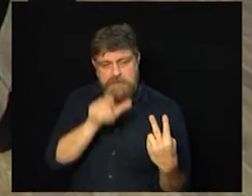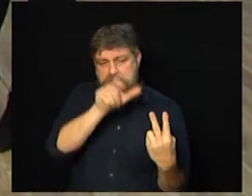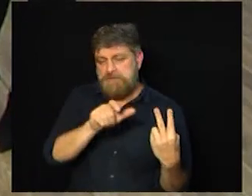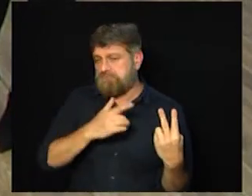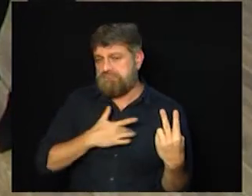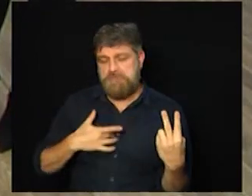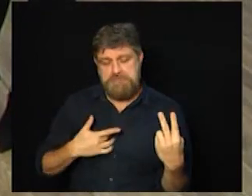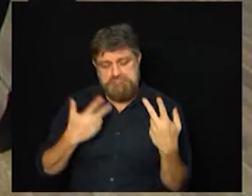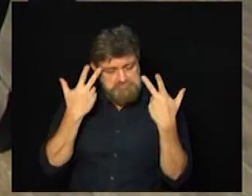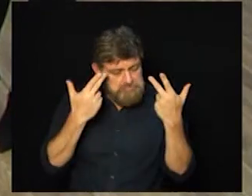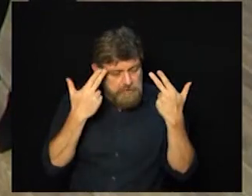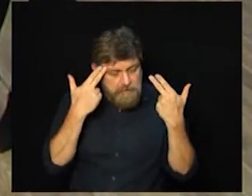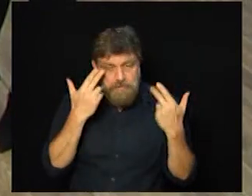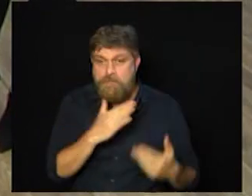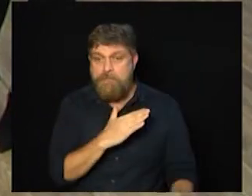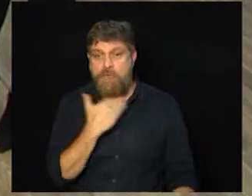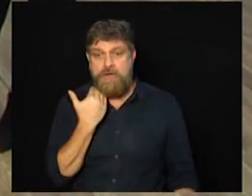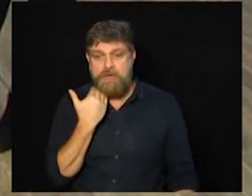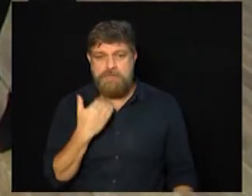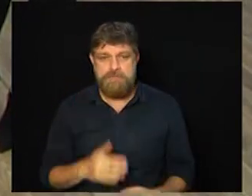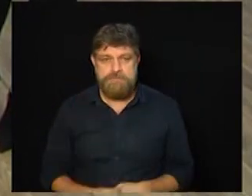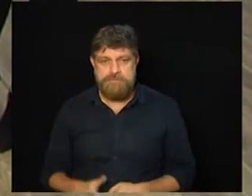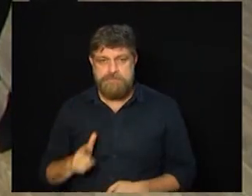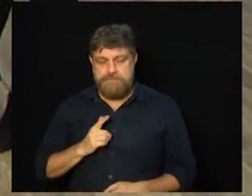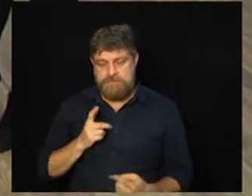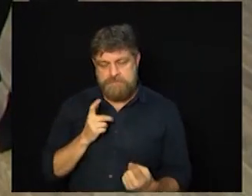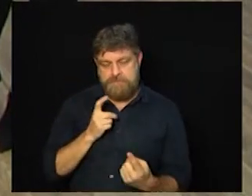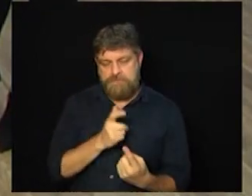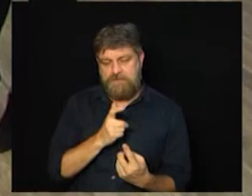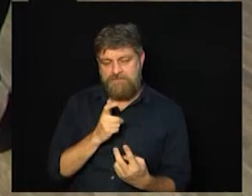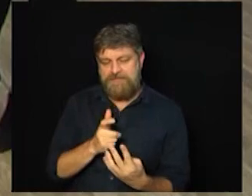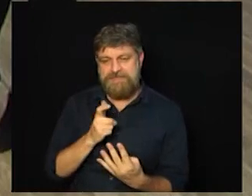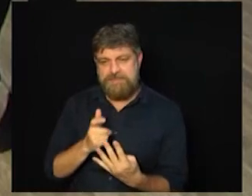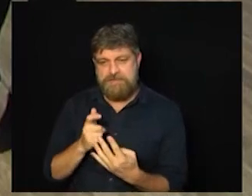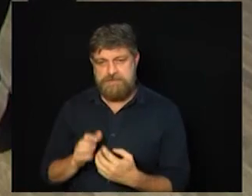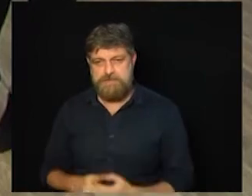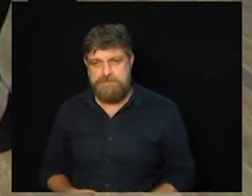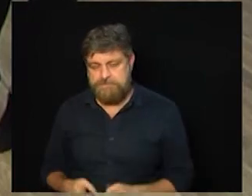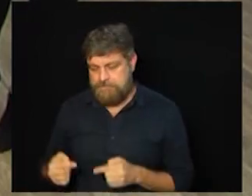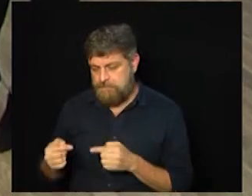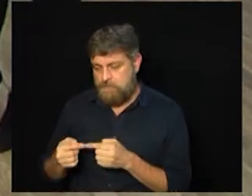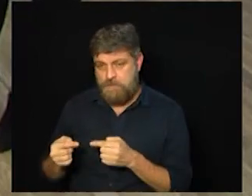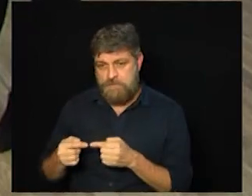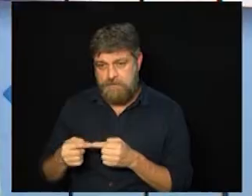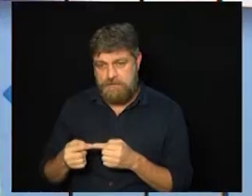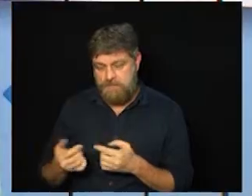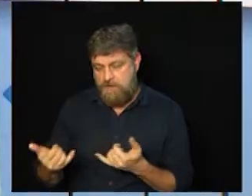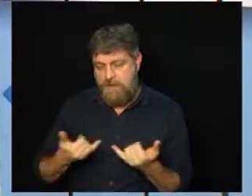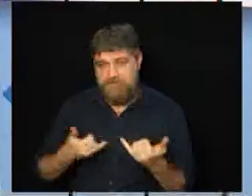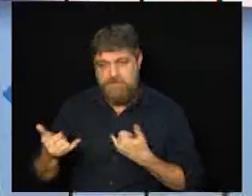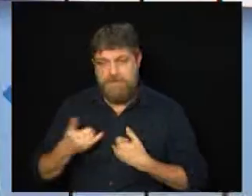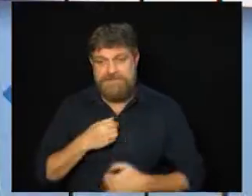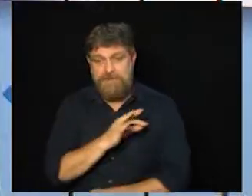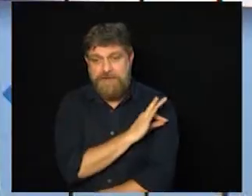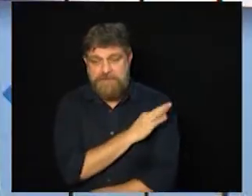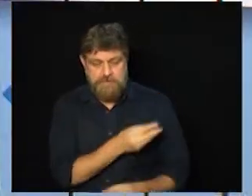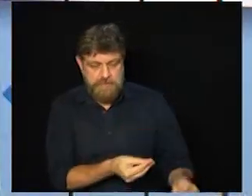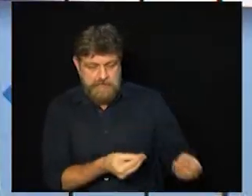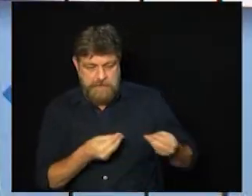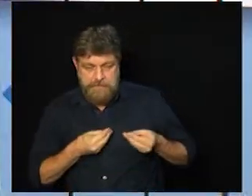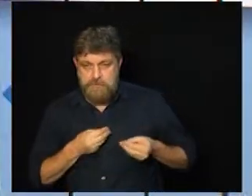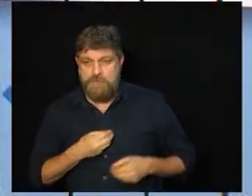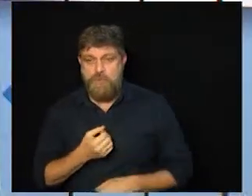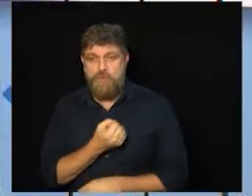saudáveis me Abreu sobre vacinação aqui na cidade de Campinas de acordo com os dados da prefeitura a